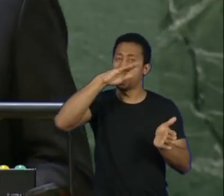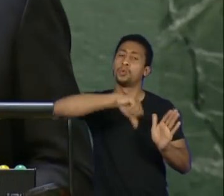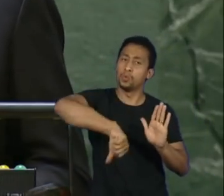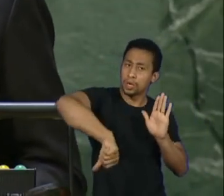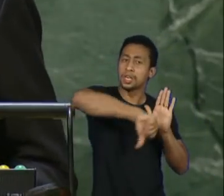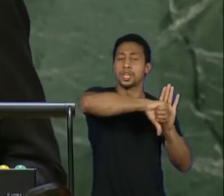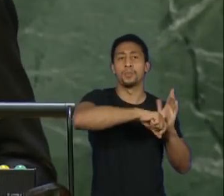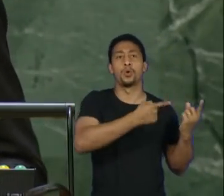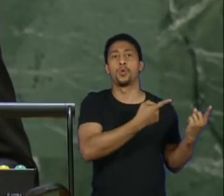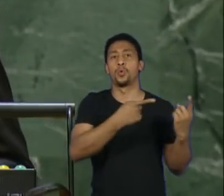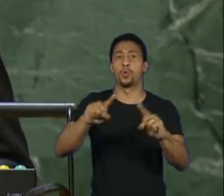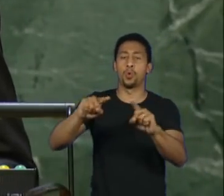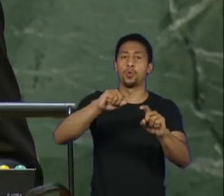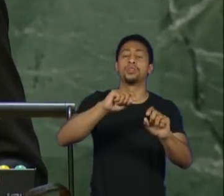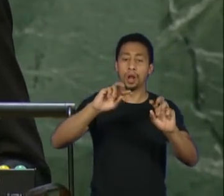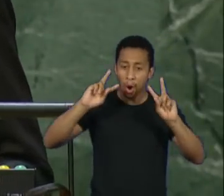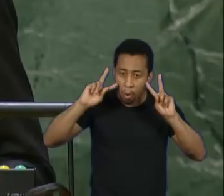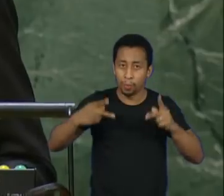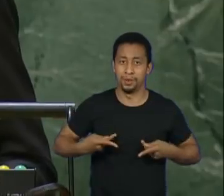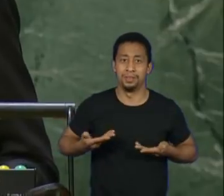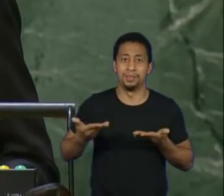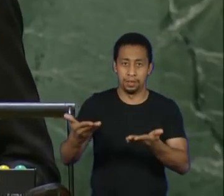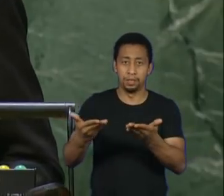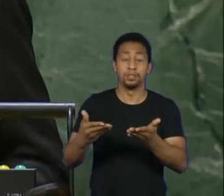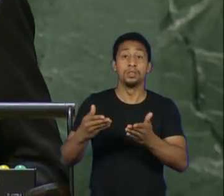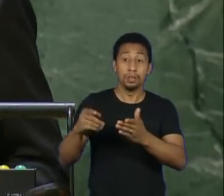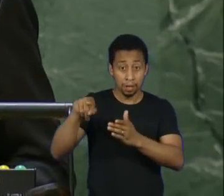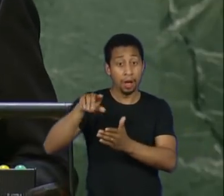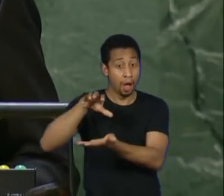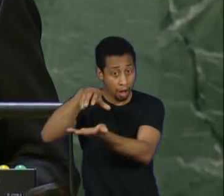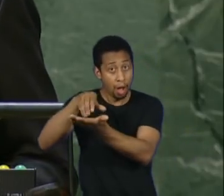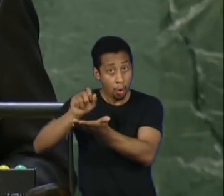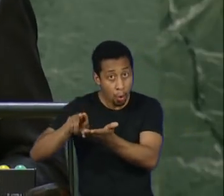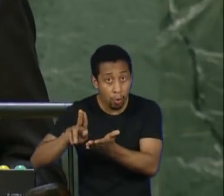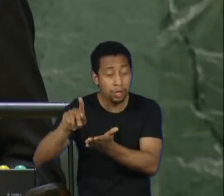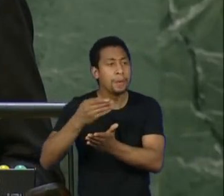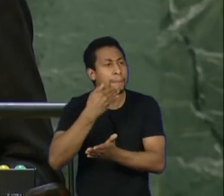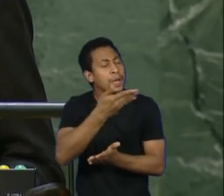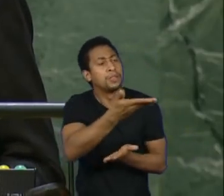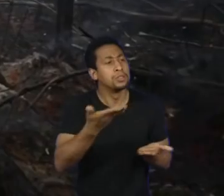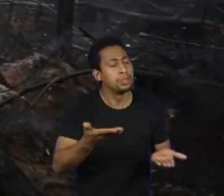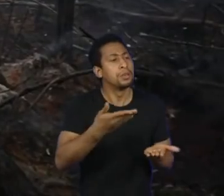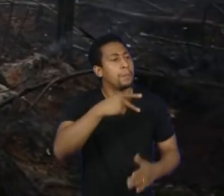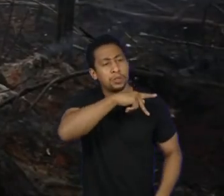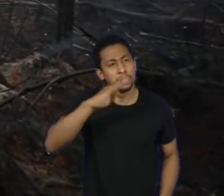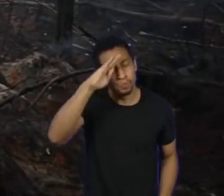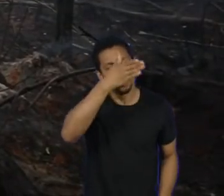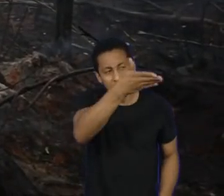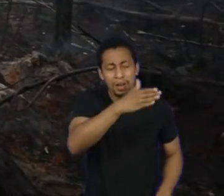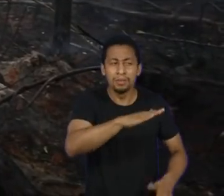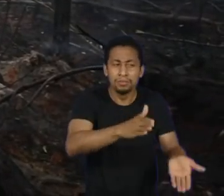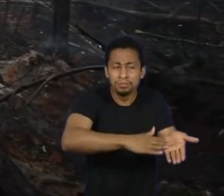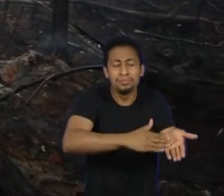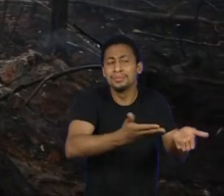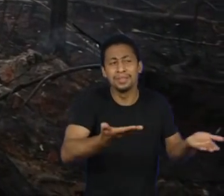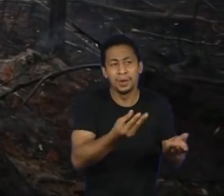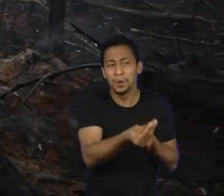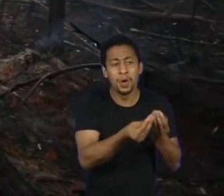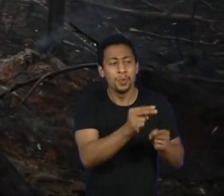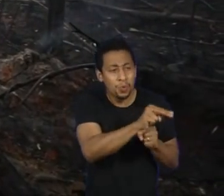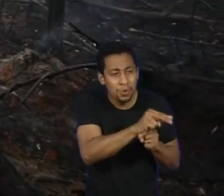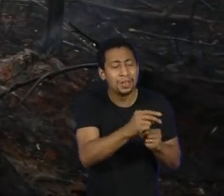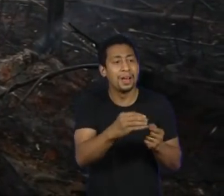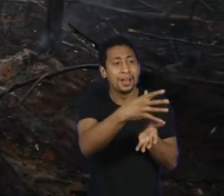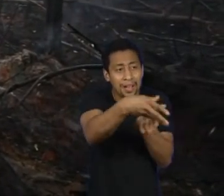a humanidade. A ONG pede que o presidente seja investigado por alimentar a destruição da Amazônia e provocar